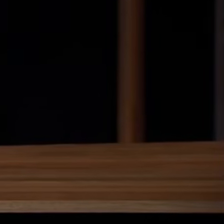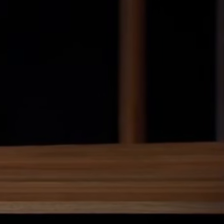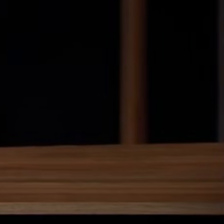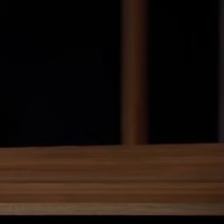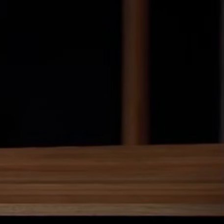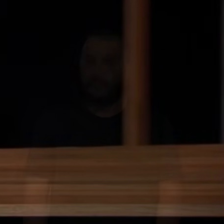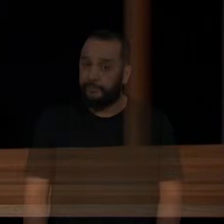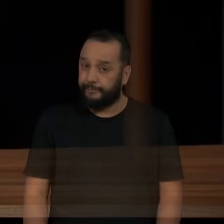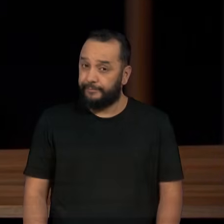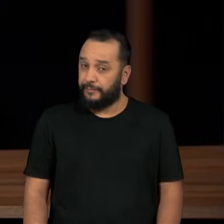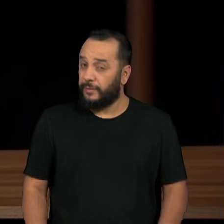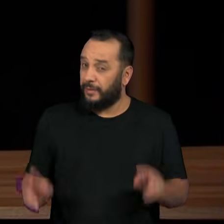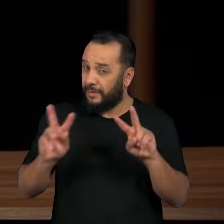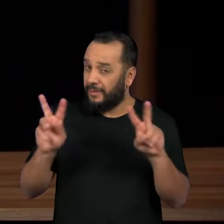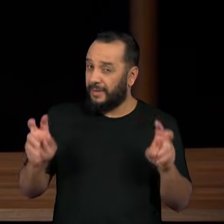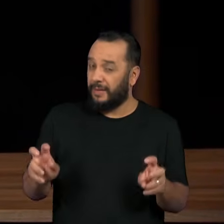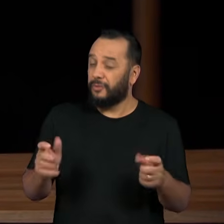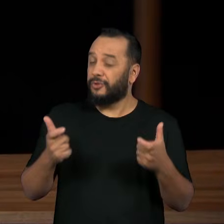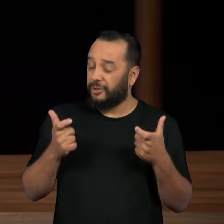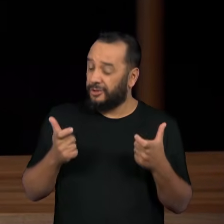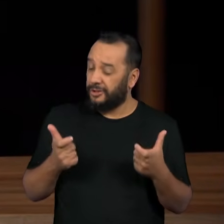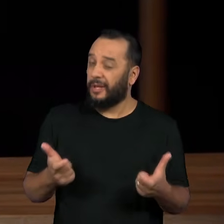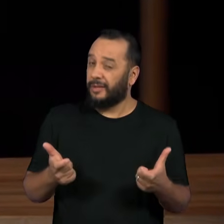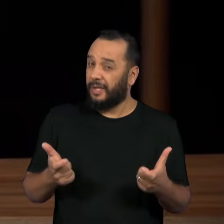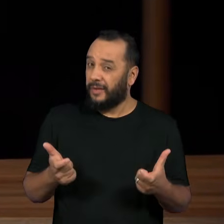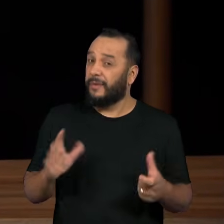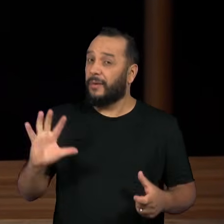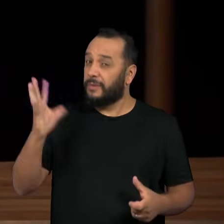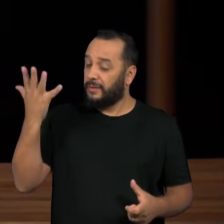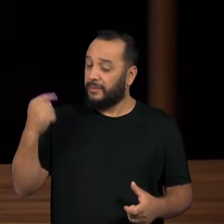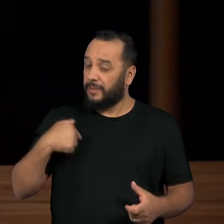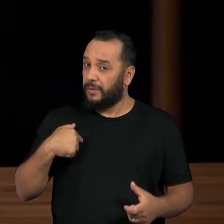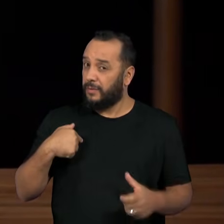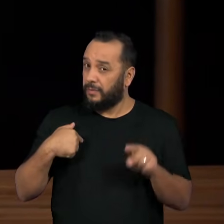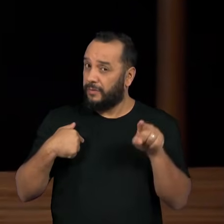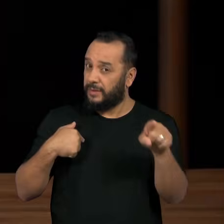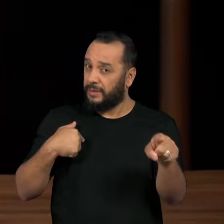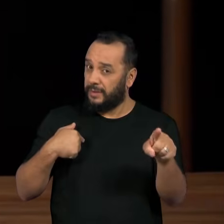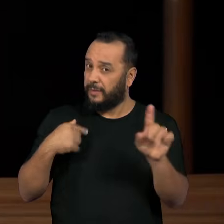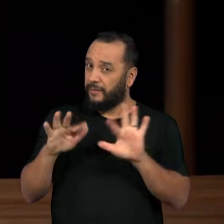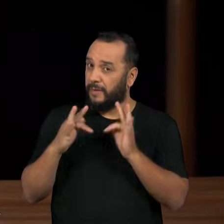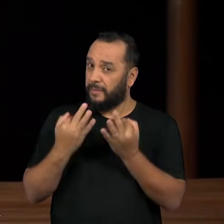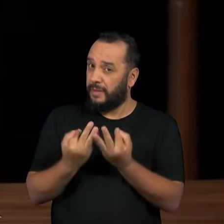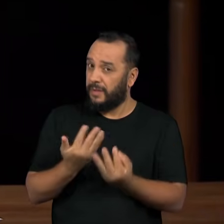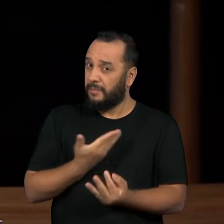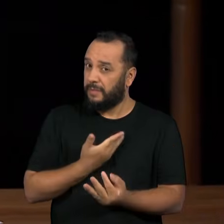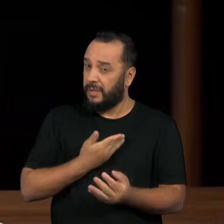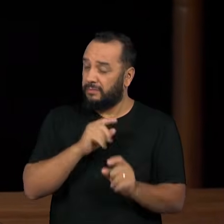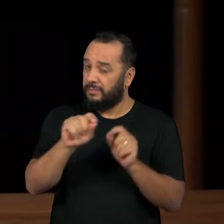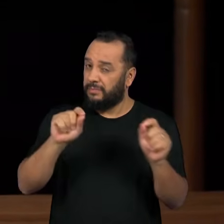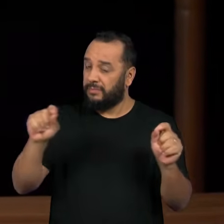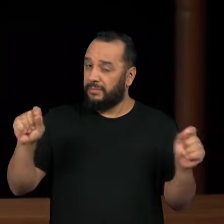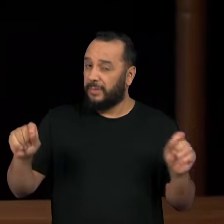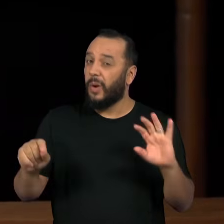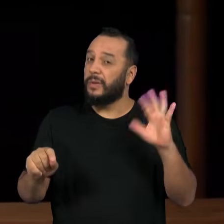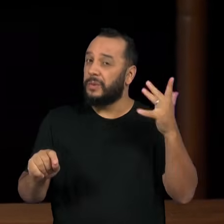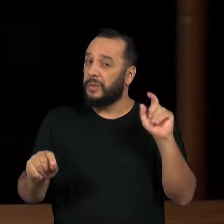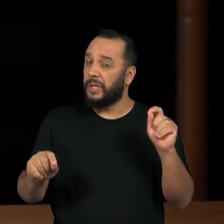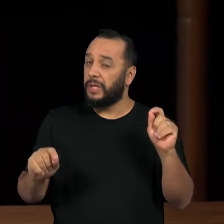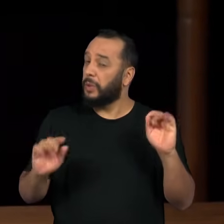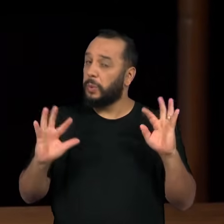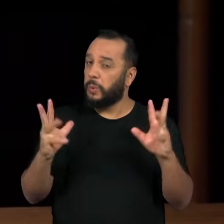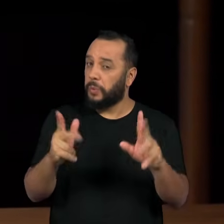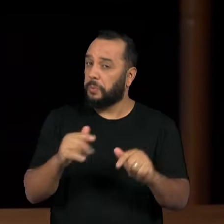Uma coisinha chata vai acontecer comigo, com você, com as pessoas ao seu redor. Um dia vamos